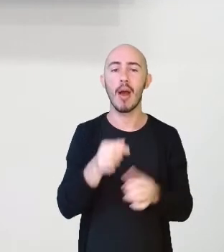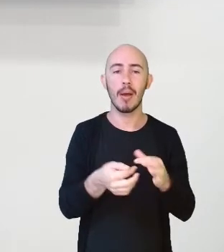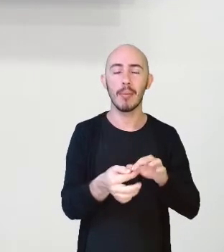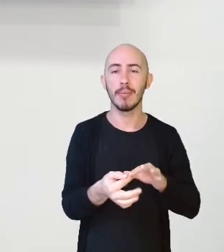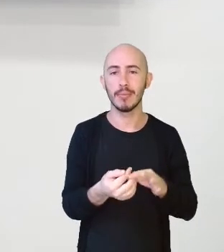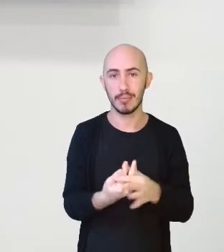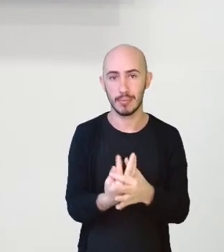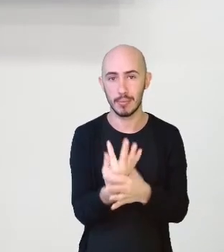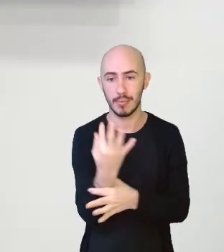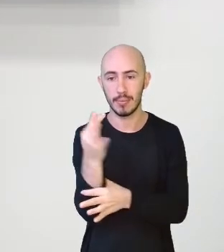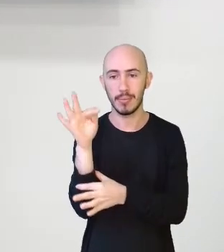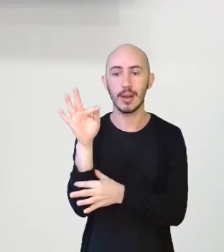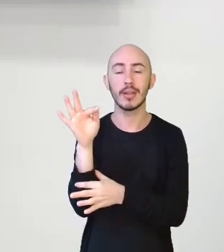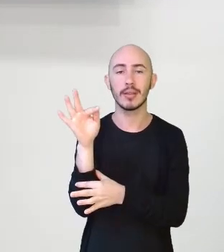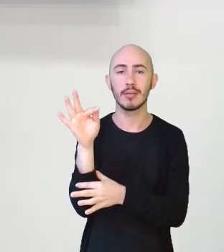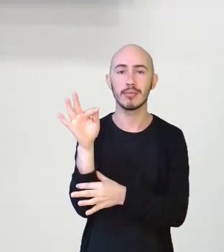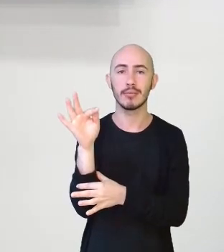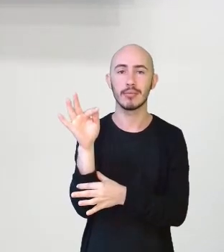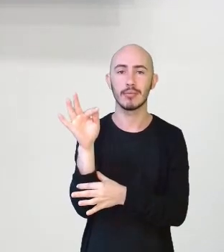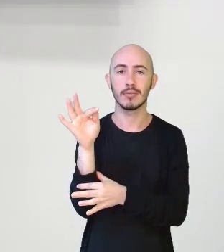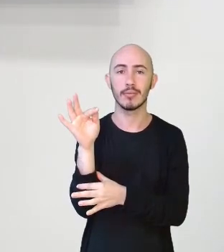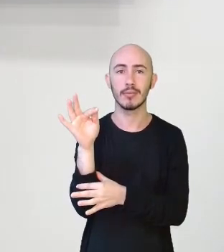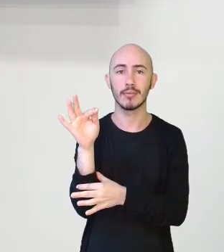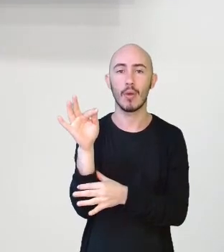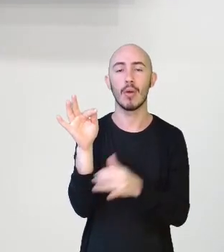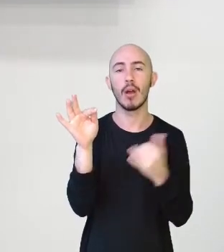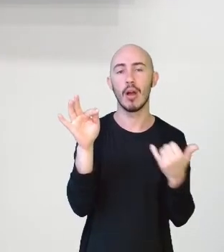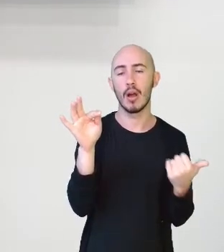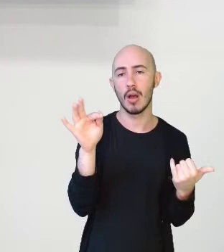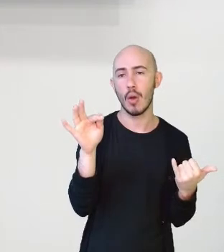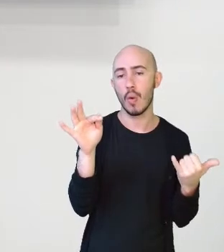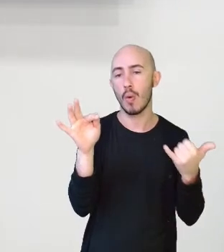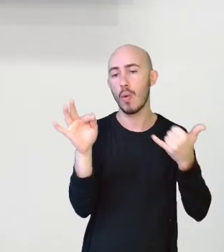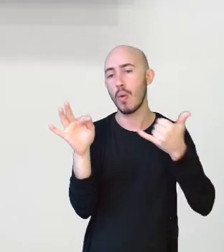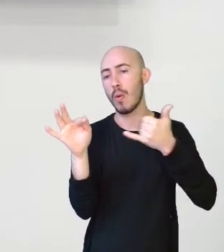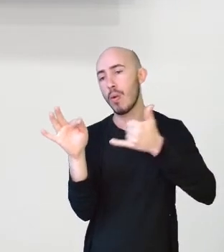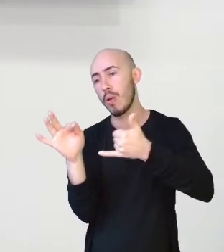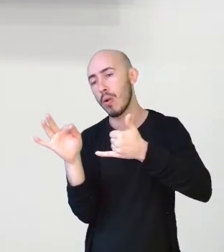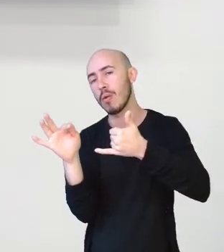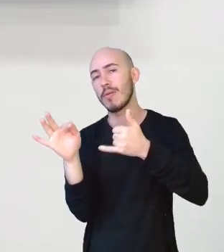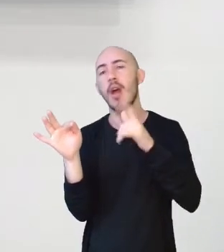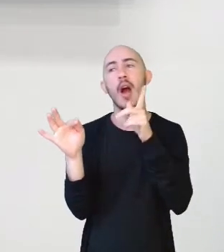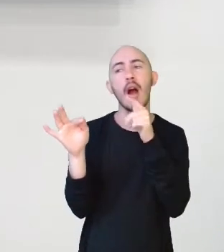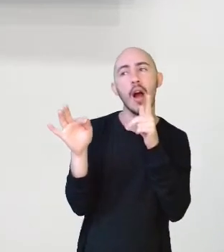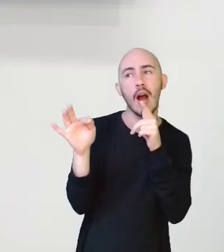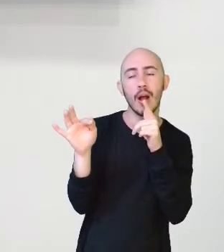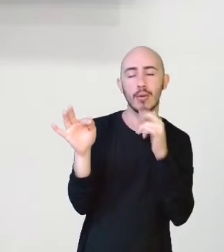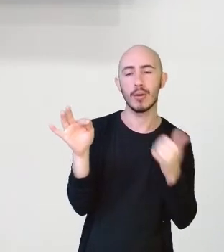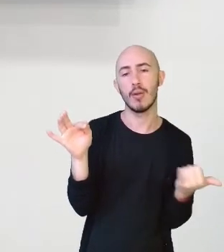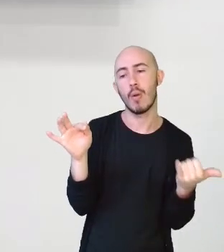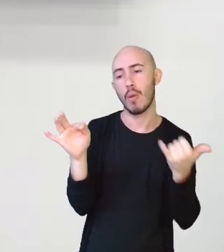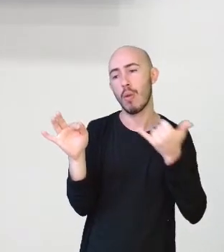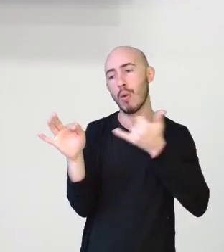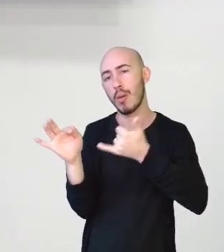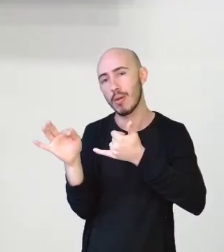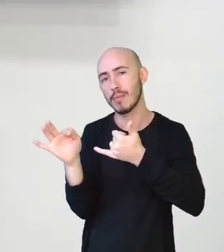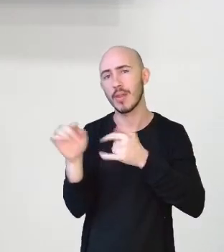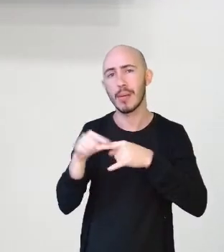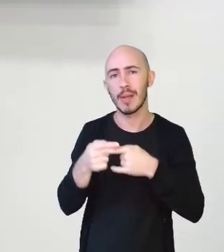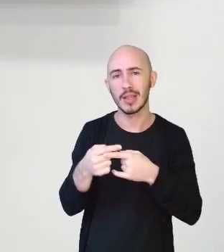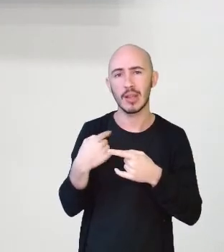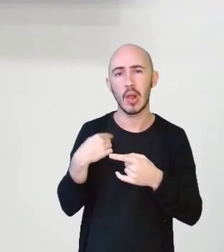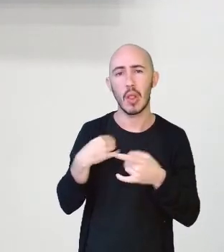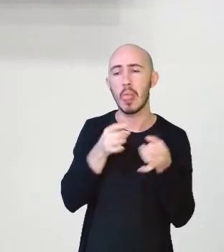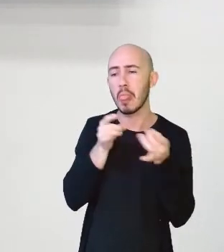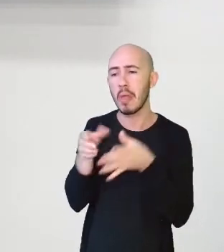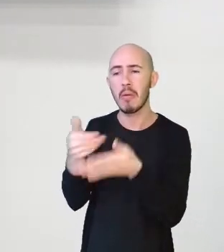já observe que a pessoa que está fazendo isso não está com a mangueira desperdiçando, a água não está lá sendo estragada,